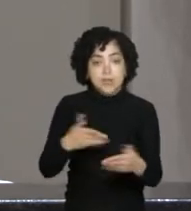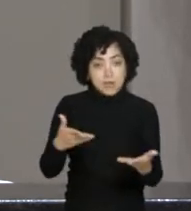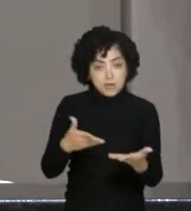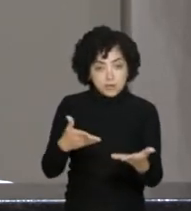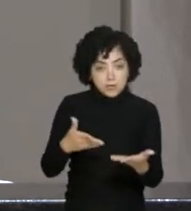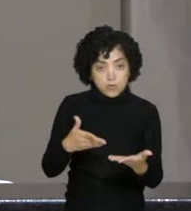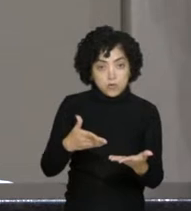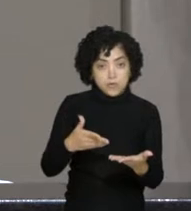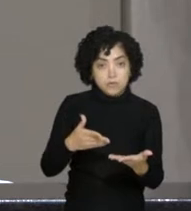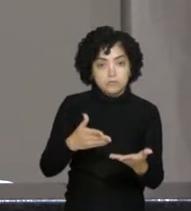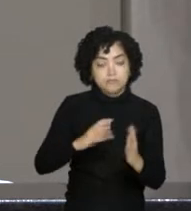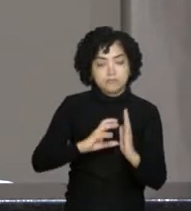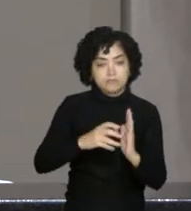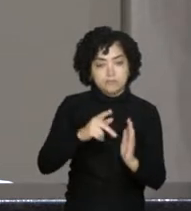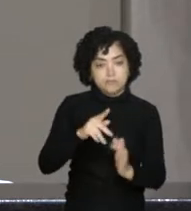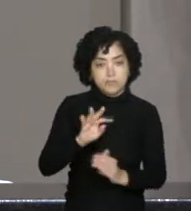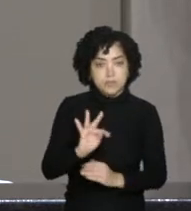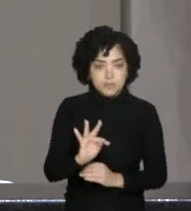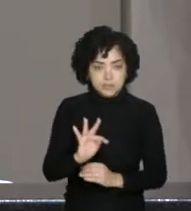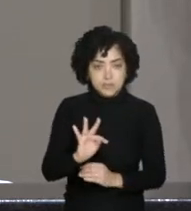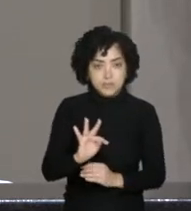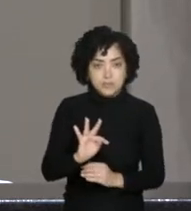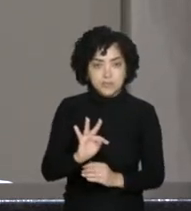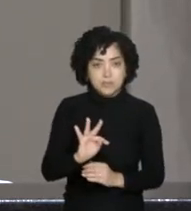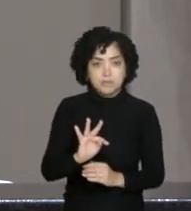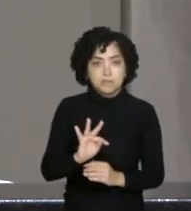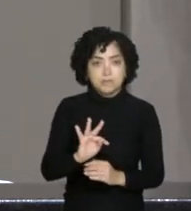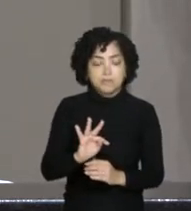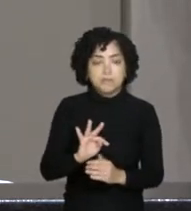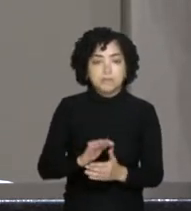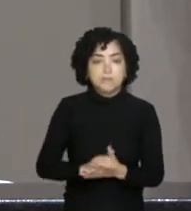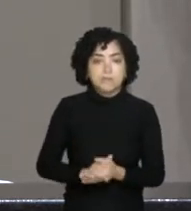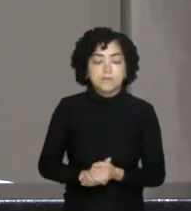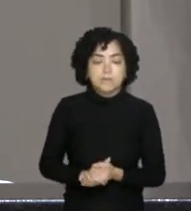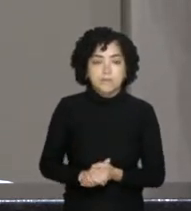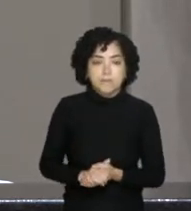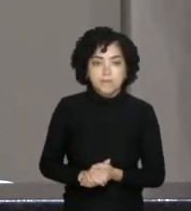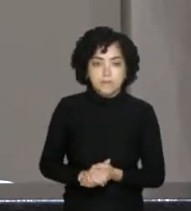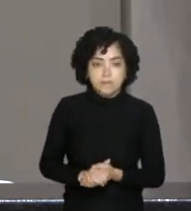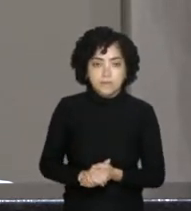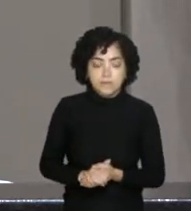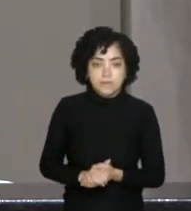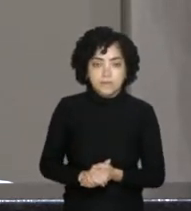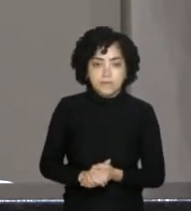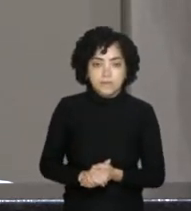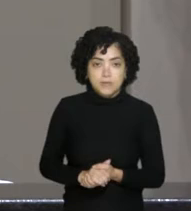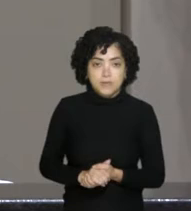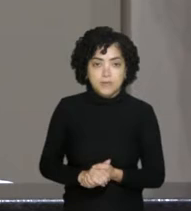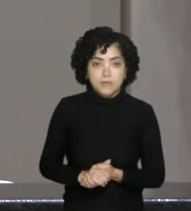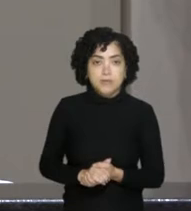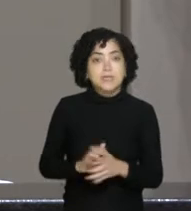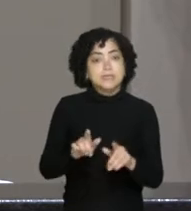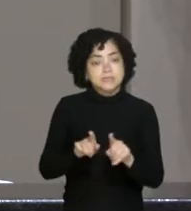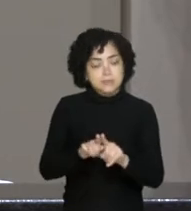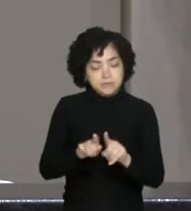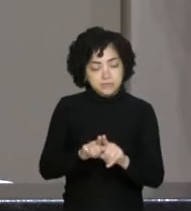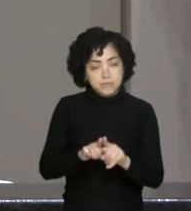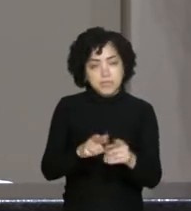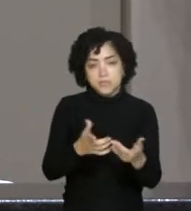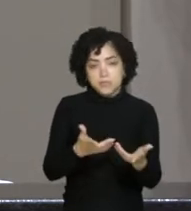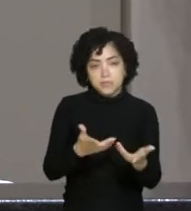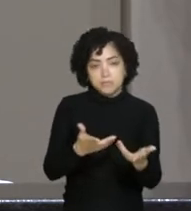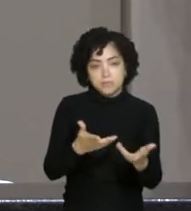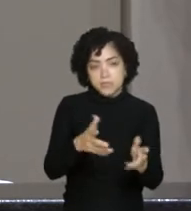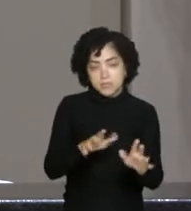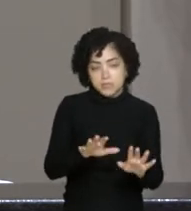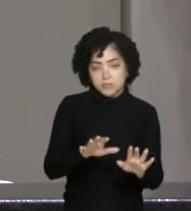PT, da mesma forma, Ismael dos Santos, né? O PT também abdica